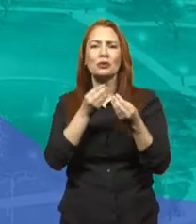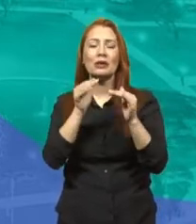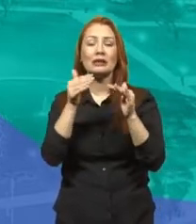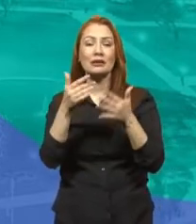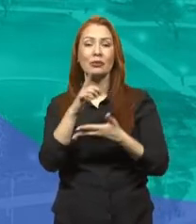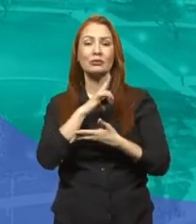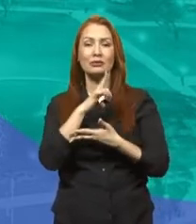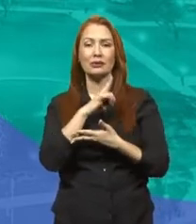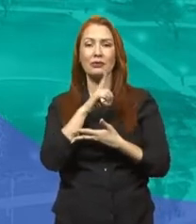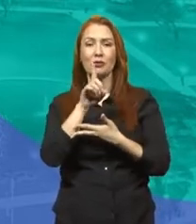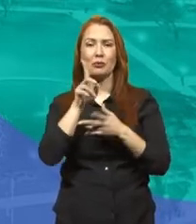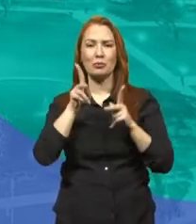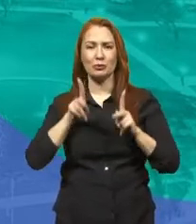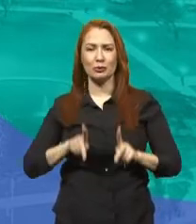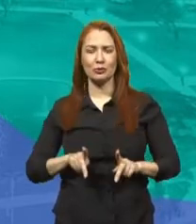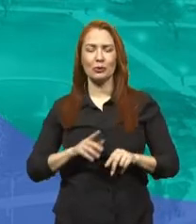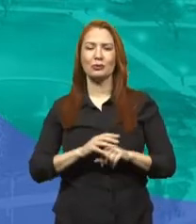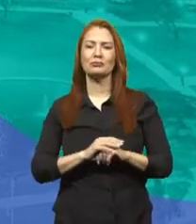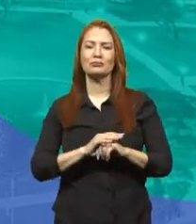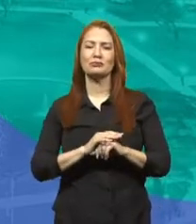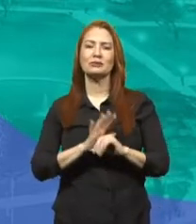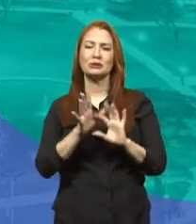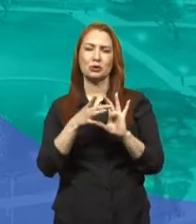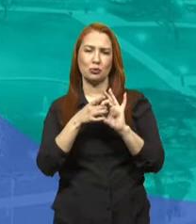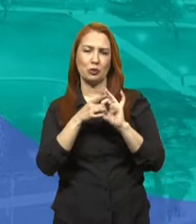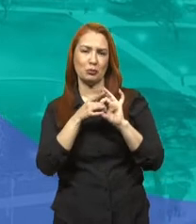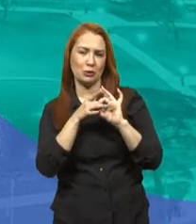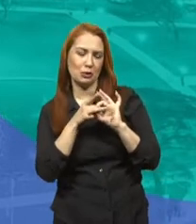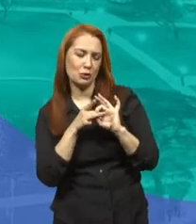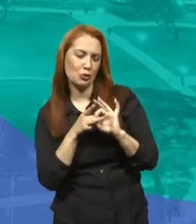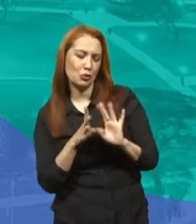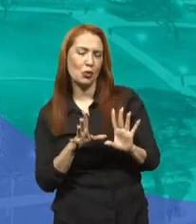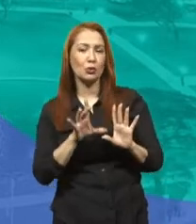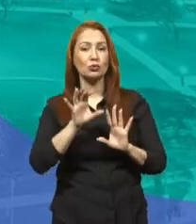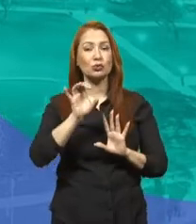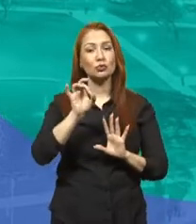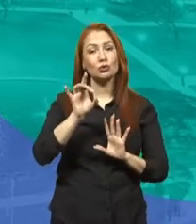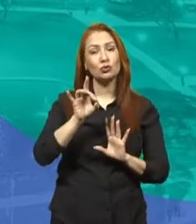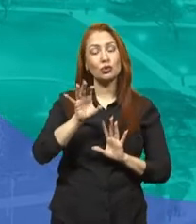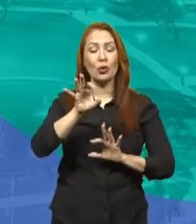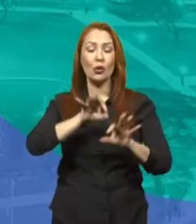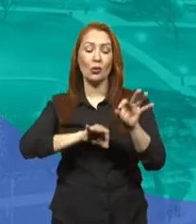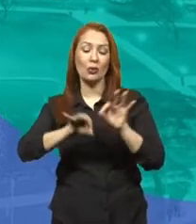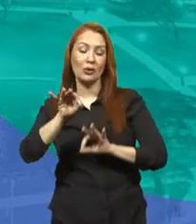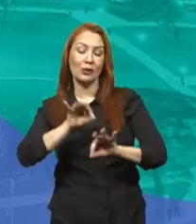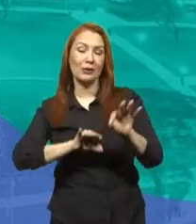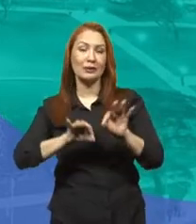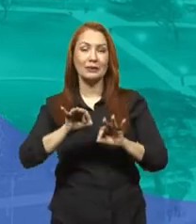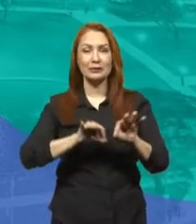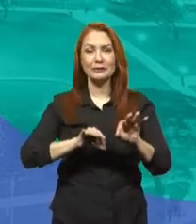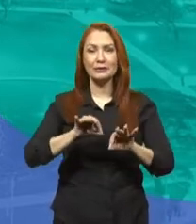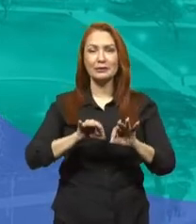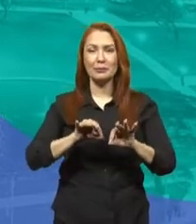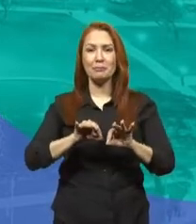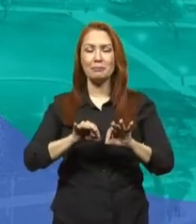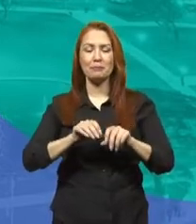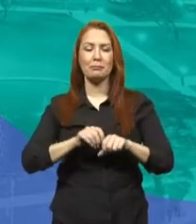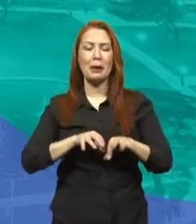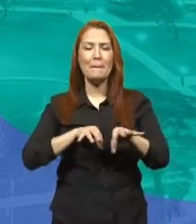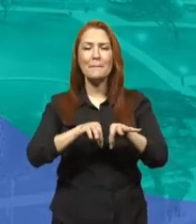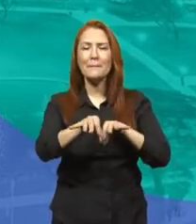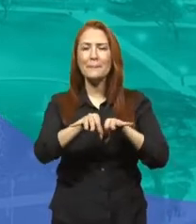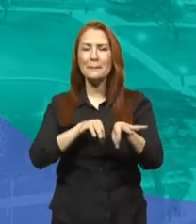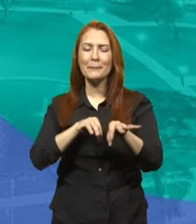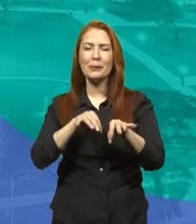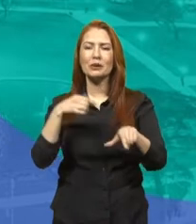que se dispôs a trabalhar na parte da elaboração do plano de trabalho. Quando nós elaboramos o plano